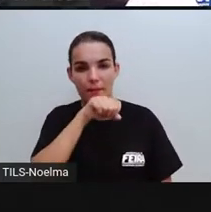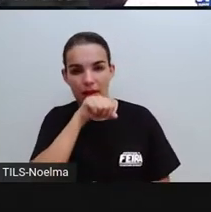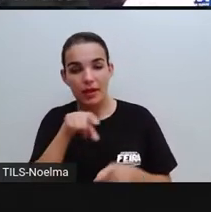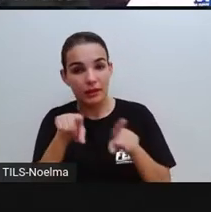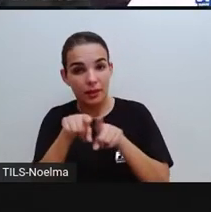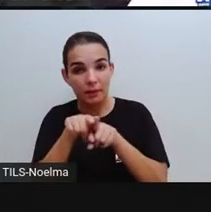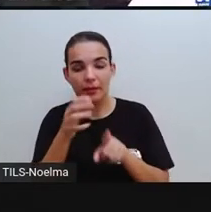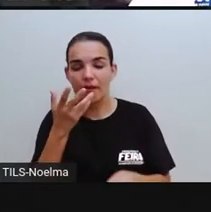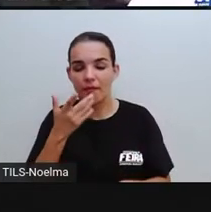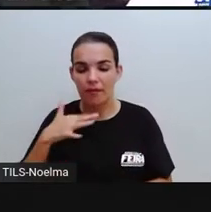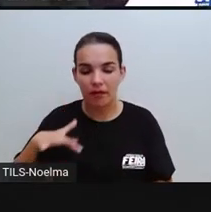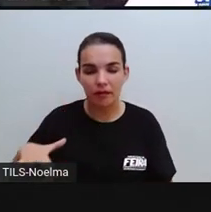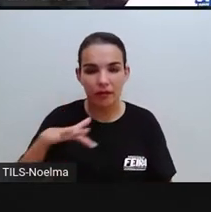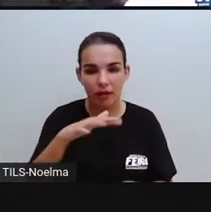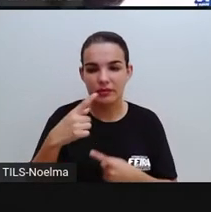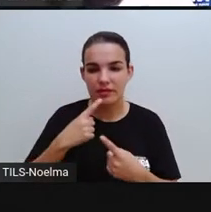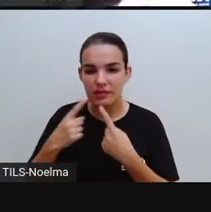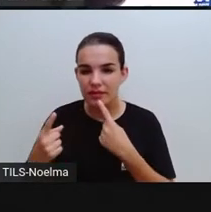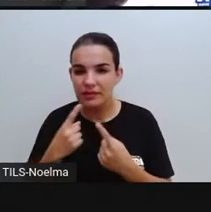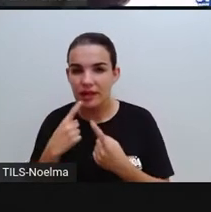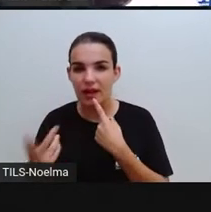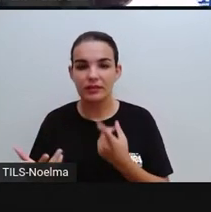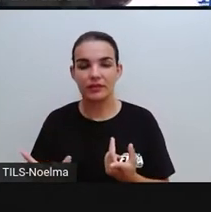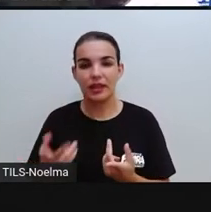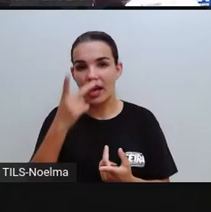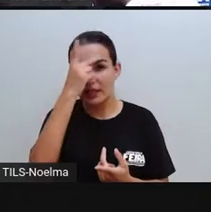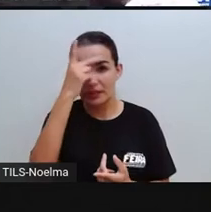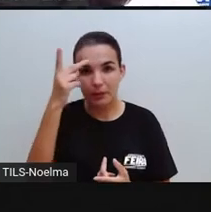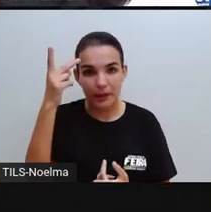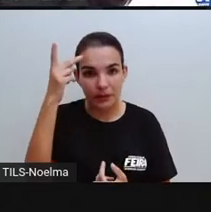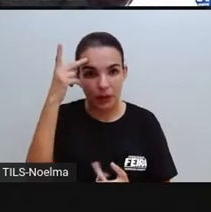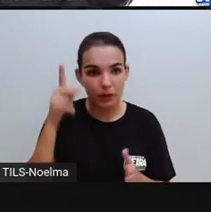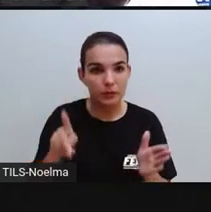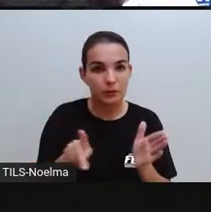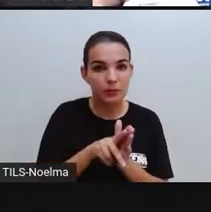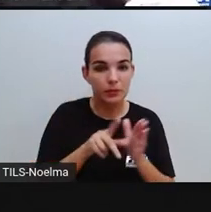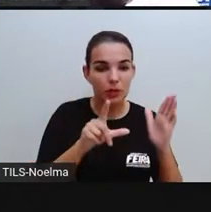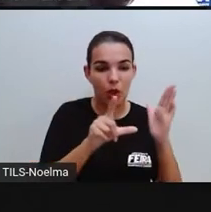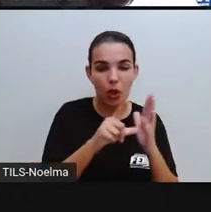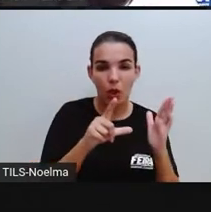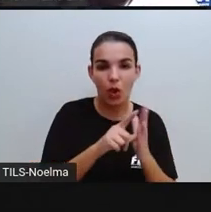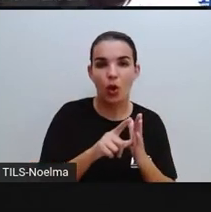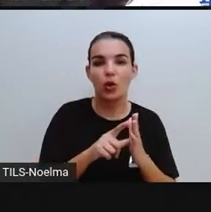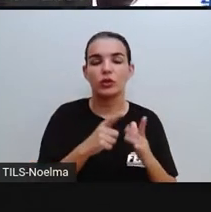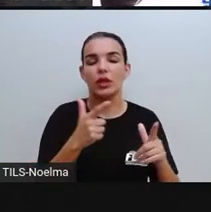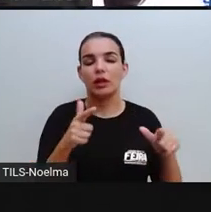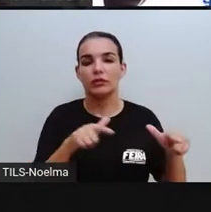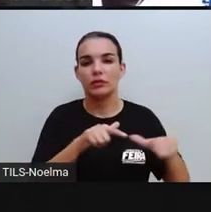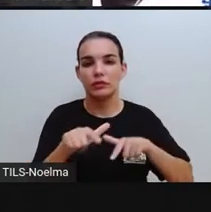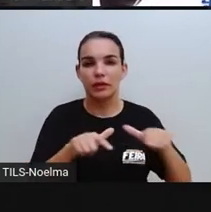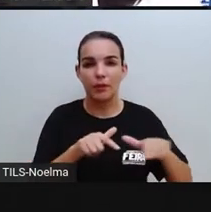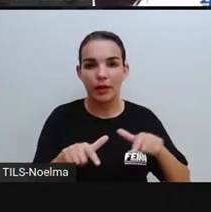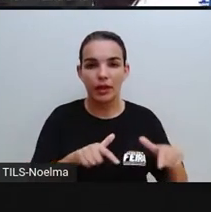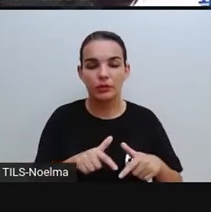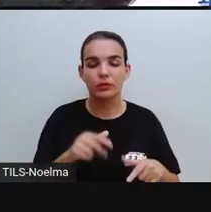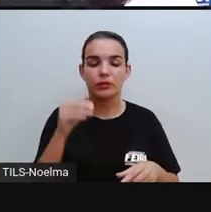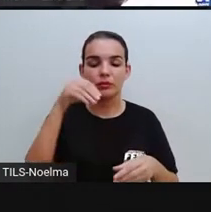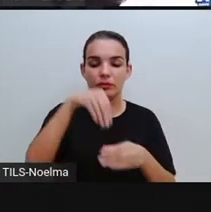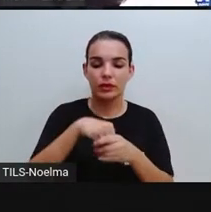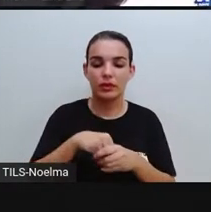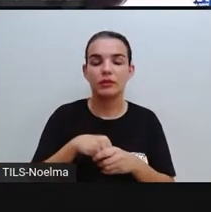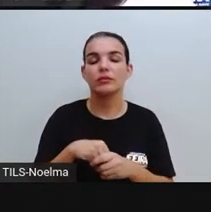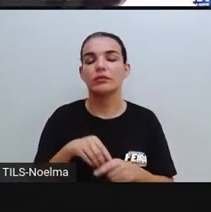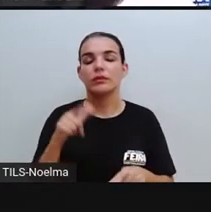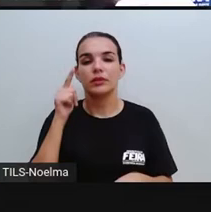criança foi entrevistada, né? Os donos aí das lojas, os gerentes, e até mesmo as pessoas aí